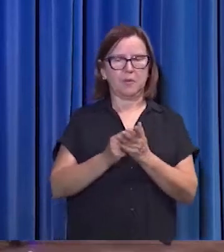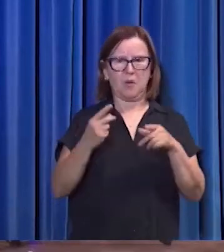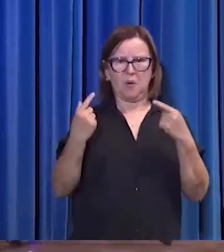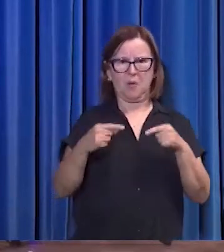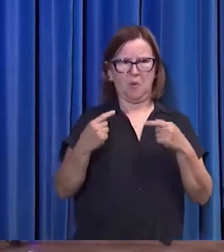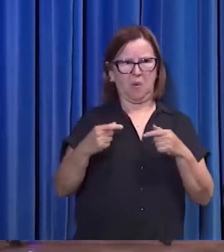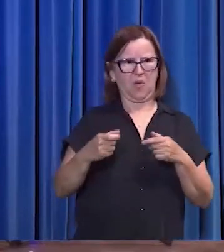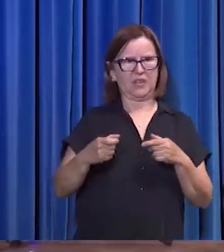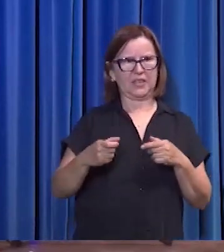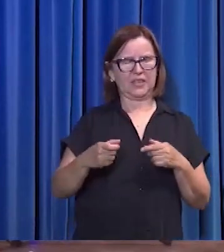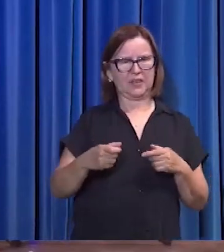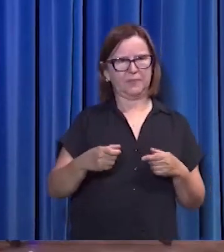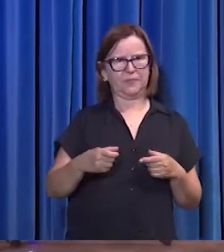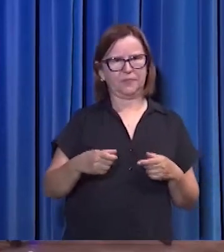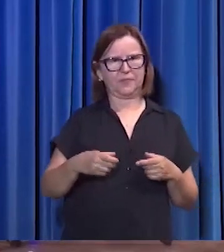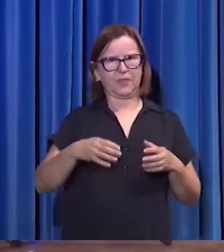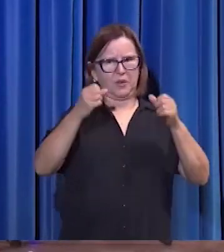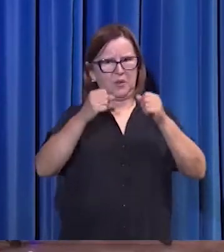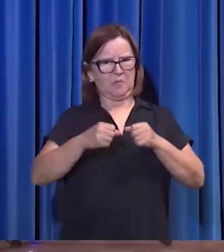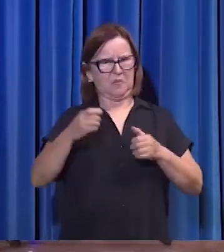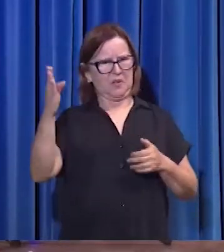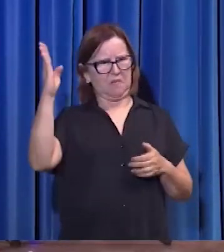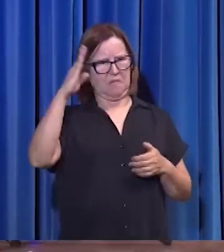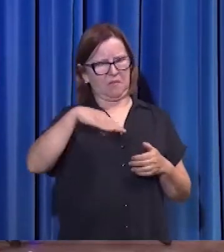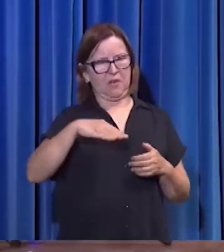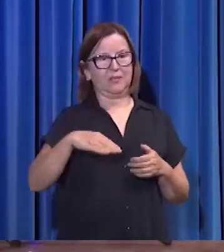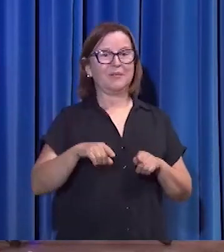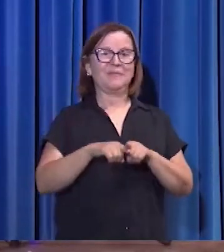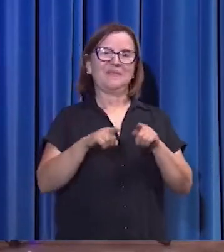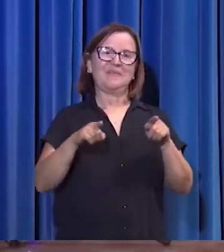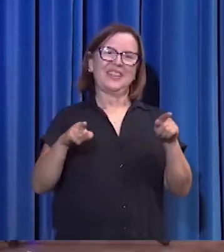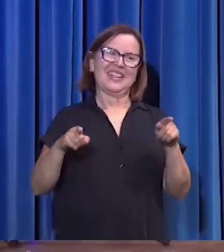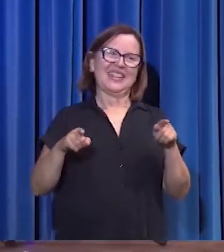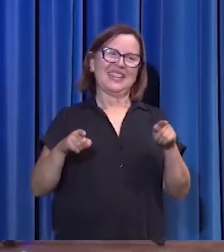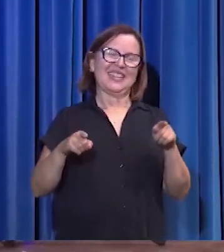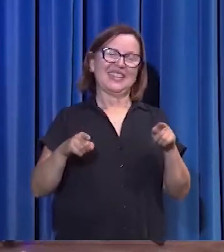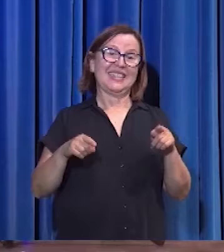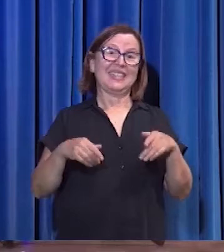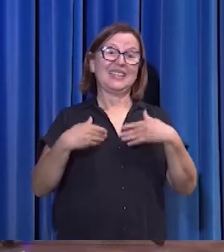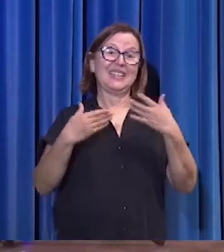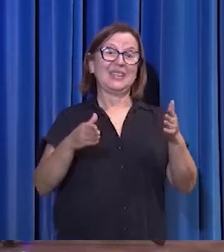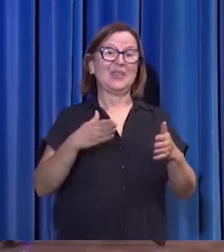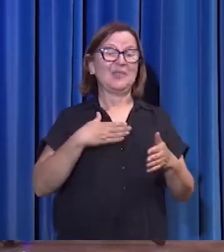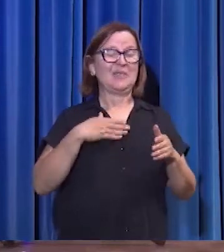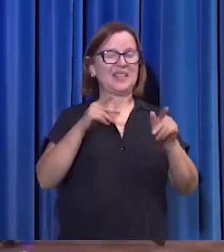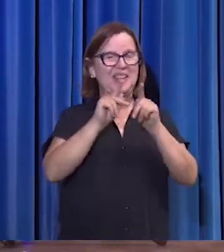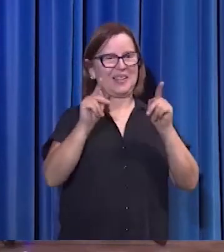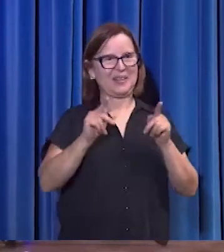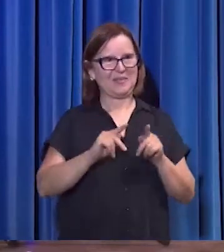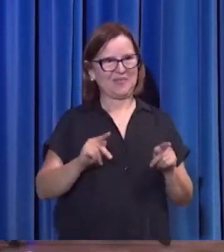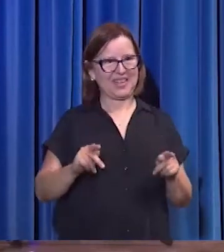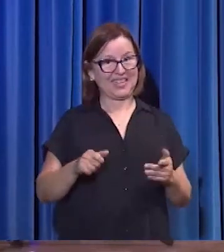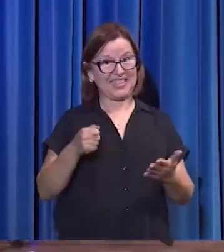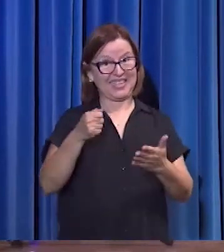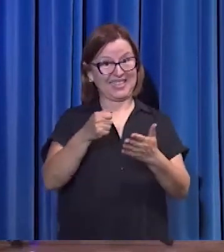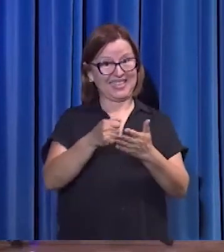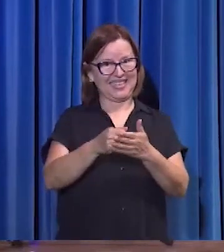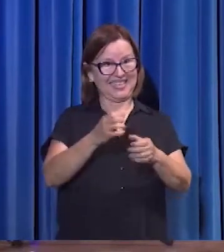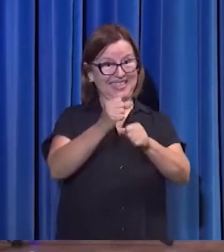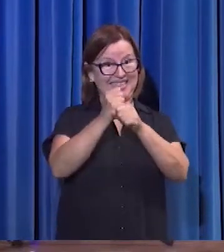mundo, com os poderes da carne. A minha paz que eu dou a vocês garantirá a vocês